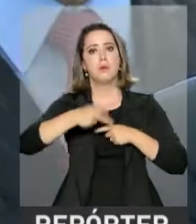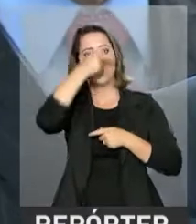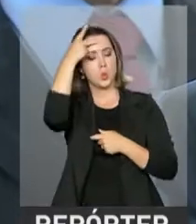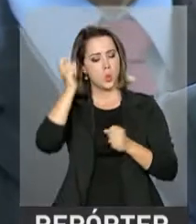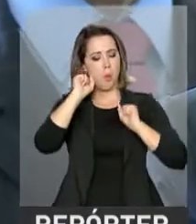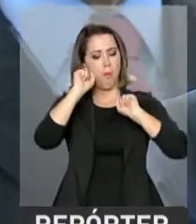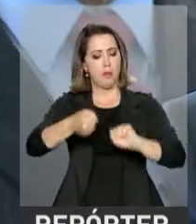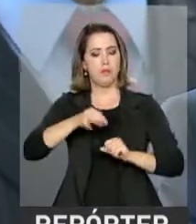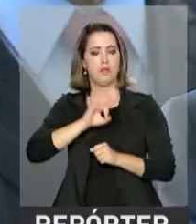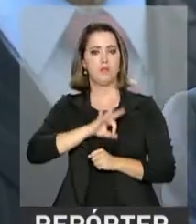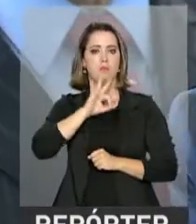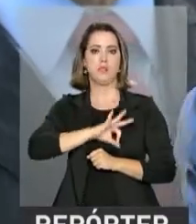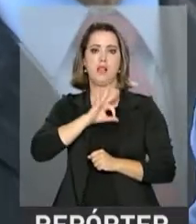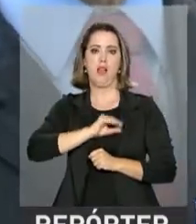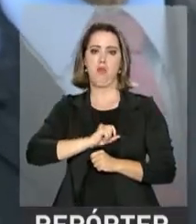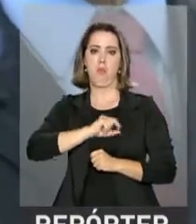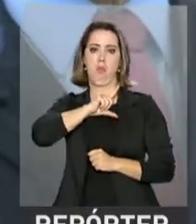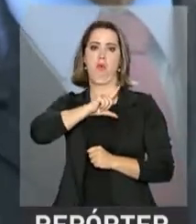mais